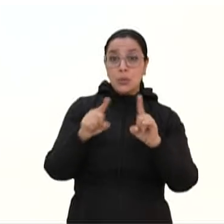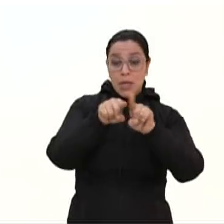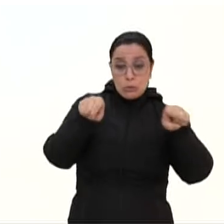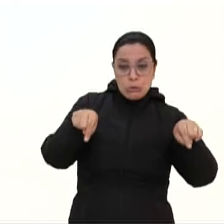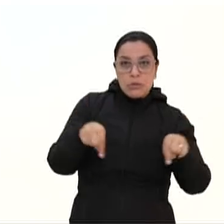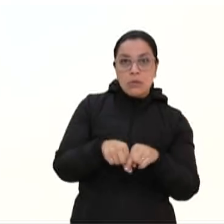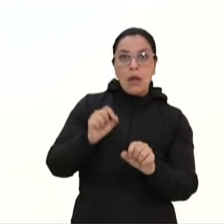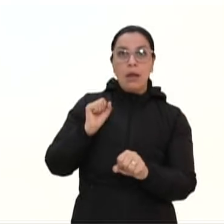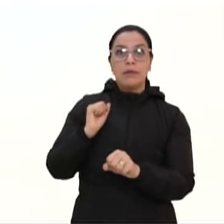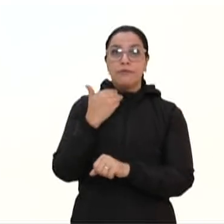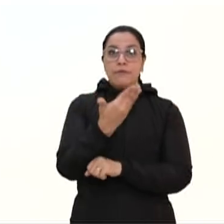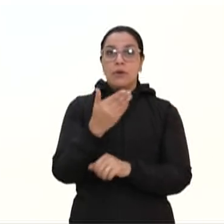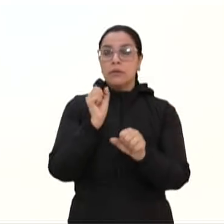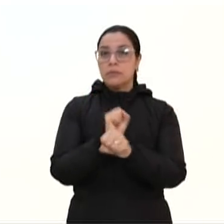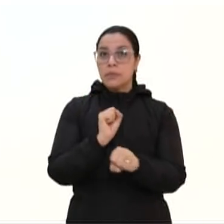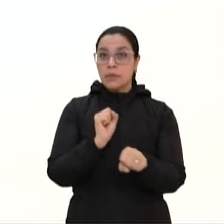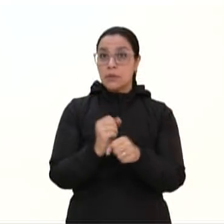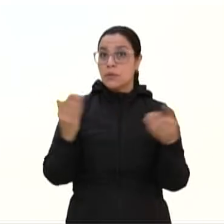correção, turma.